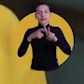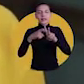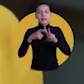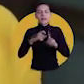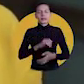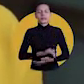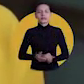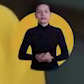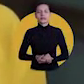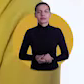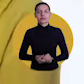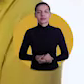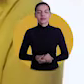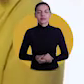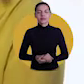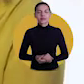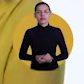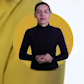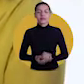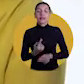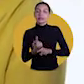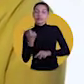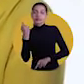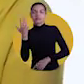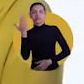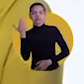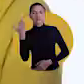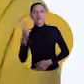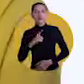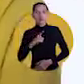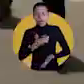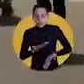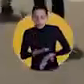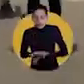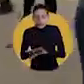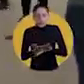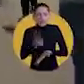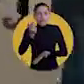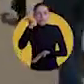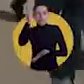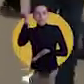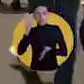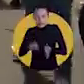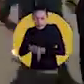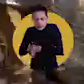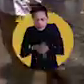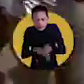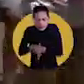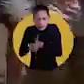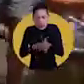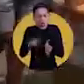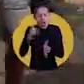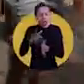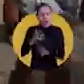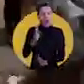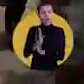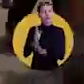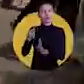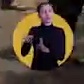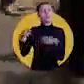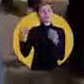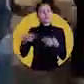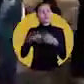Veterinária era uma demanda antiga, então fizemos um estudo interno e, de fato, né, tivemos aí, nesse primeiro vestibular, uma